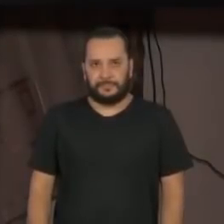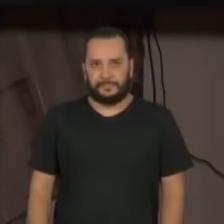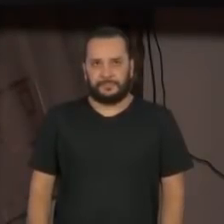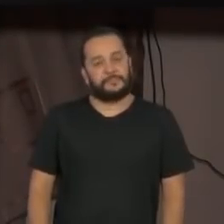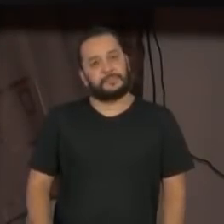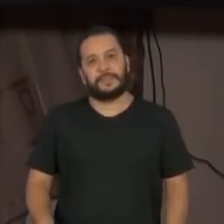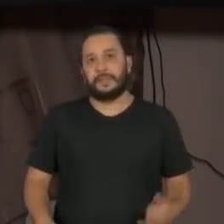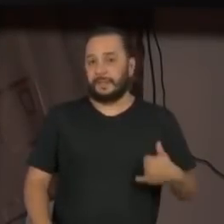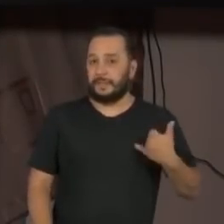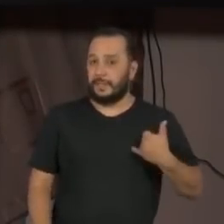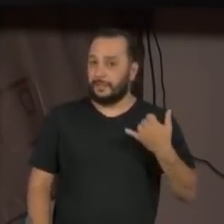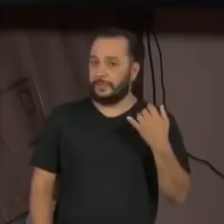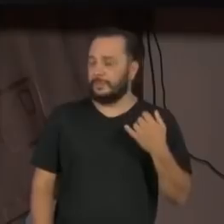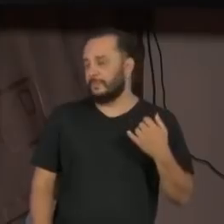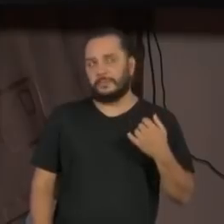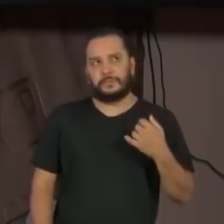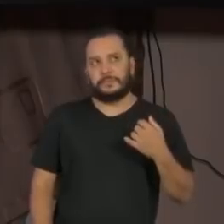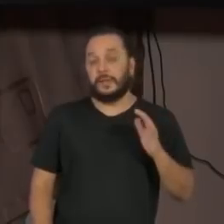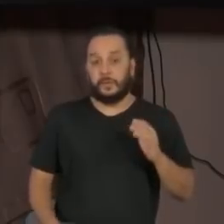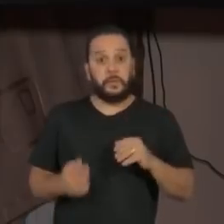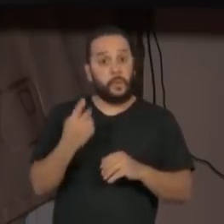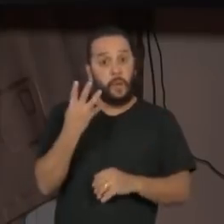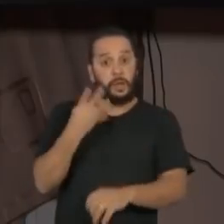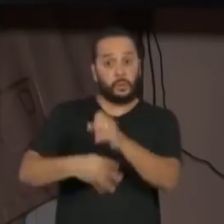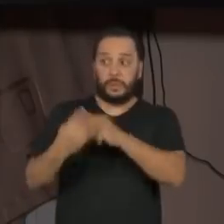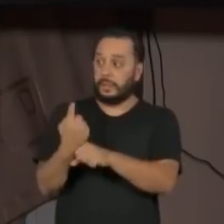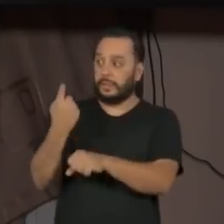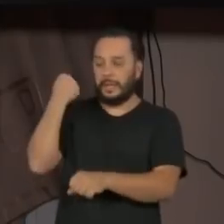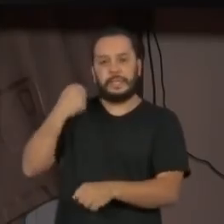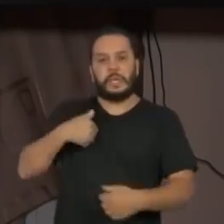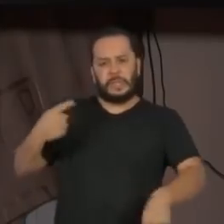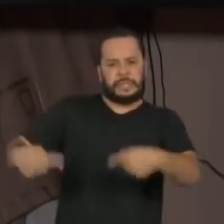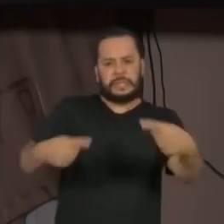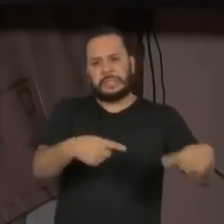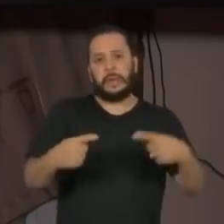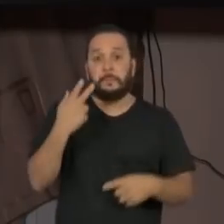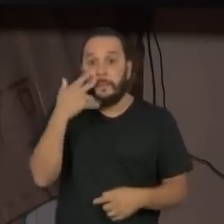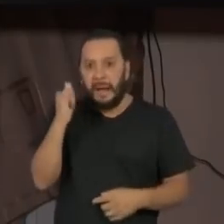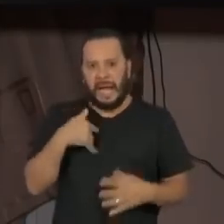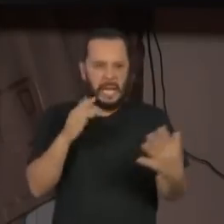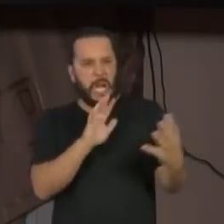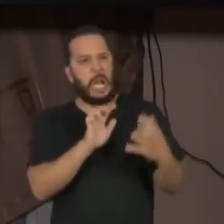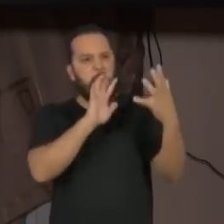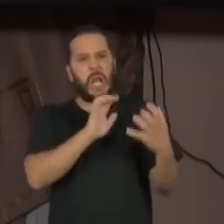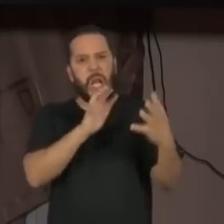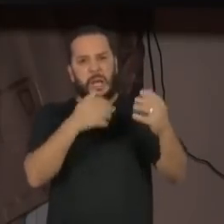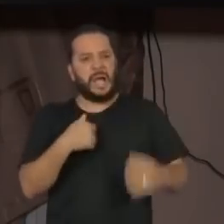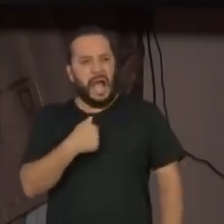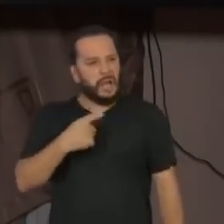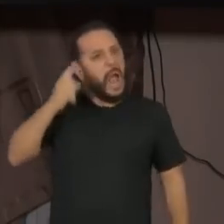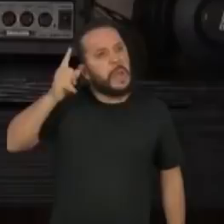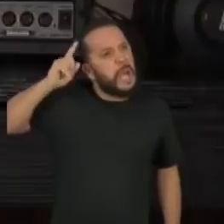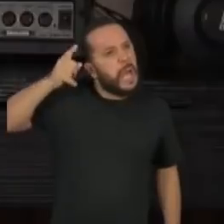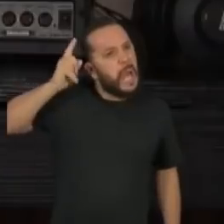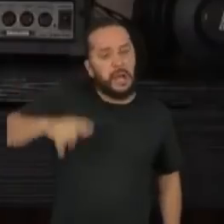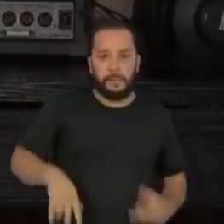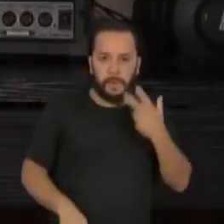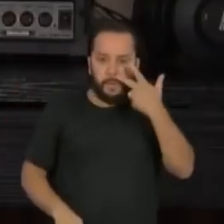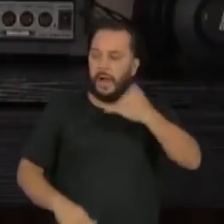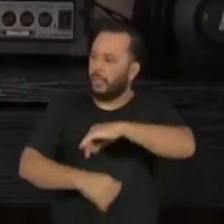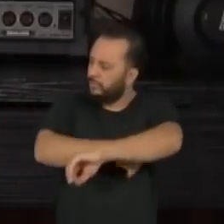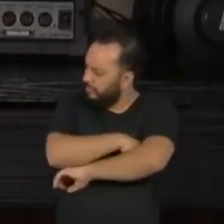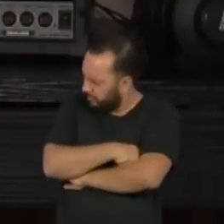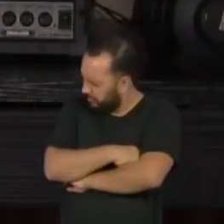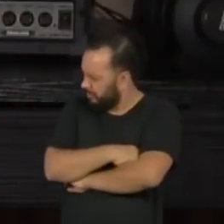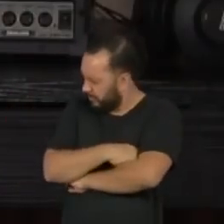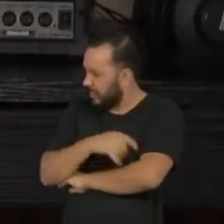Há uns 4 anos atrás, eu estava em casa discutindo com meu pai. E aí eu resolvi falar um pouco mais alto que ele. E ele virou